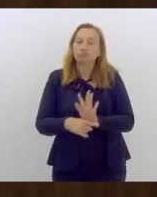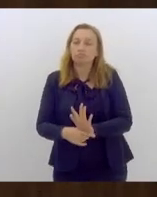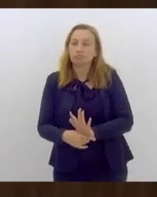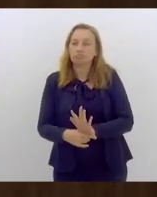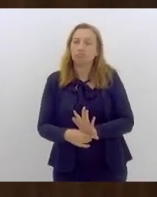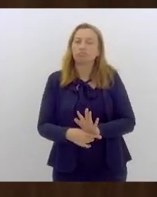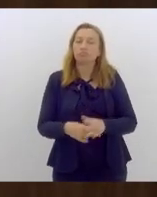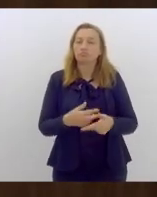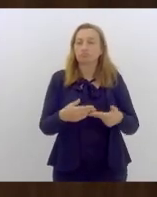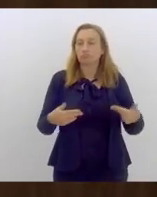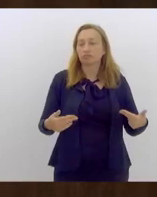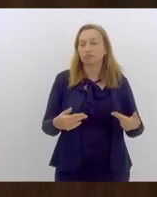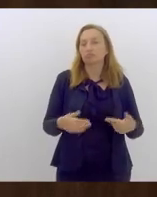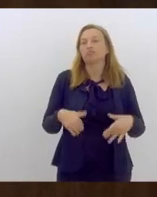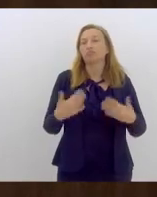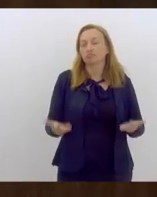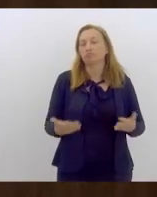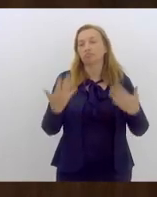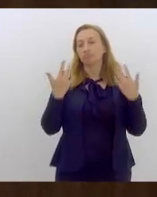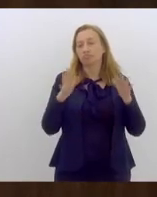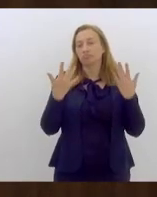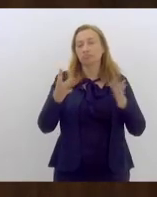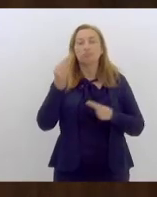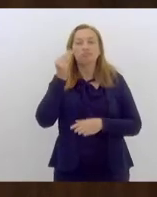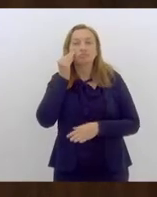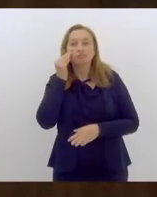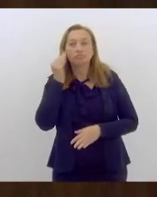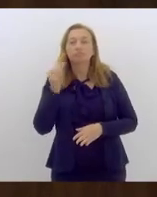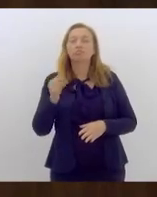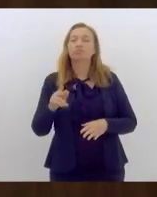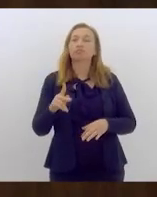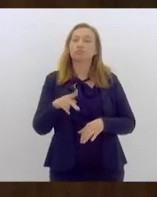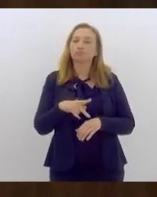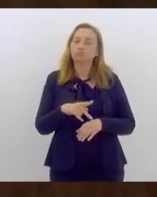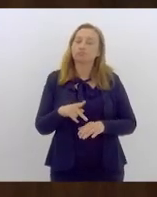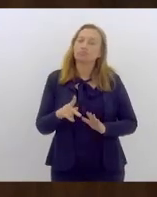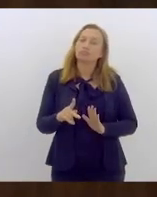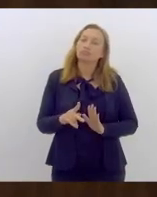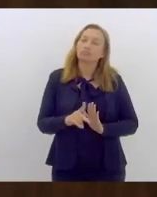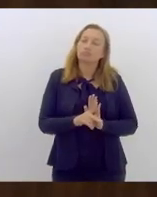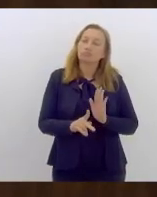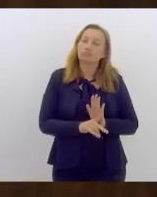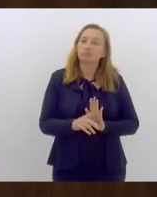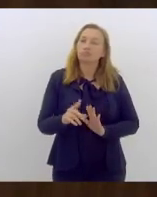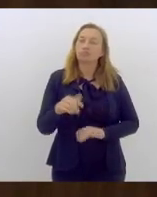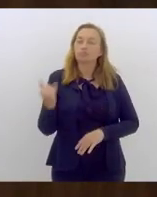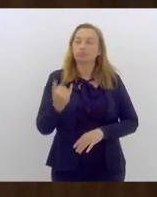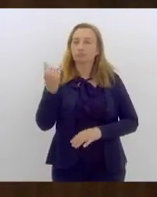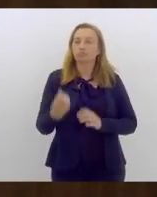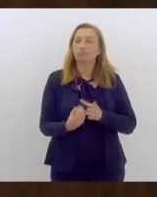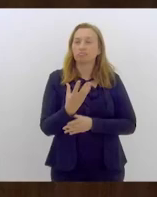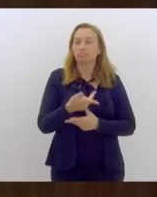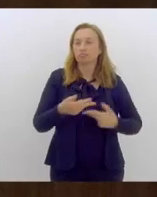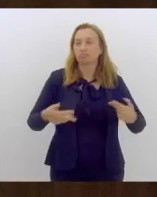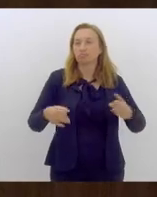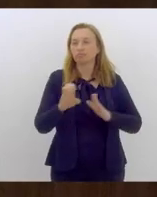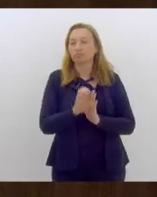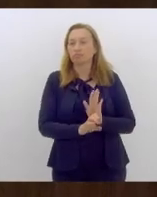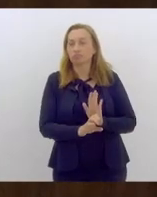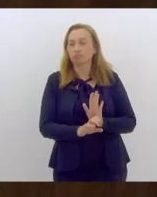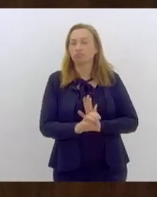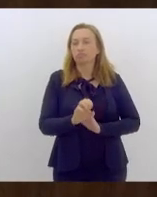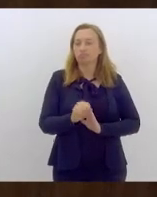recente, a essa pauta. Portanto, saúdo a Mônica, é um projeto muito importante. Eu fiz várias emendas e aqui pela Comissão de Ciência e Tecnologia o parecer é